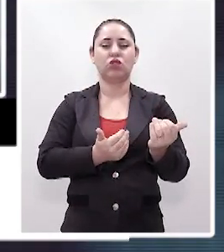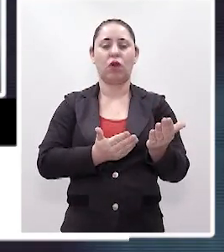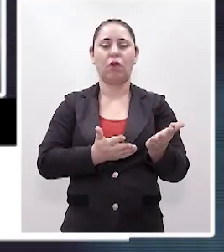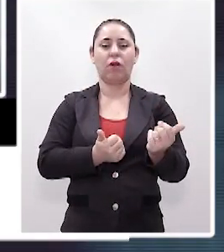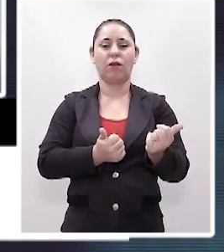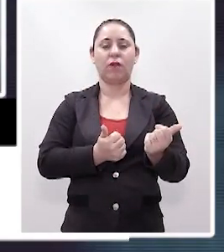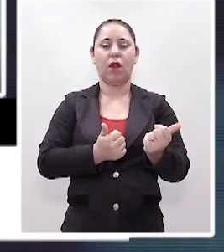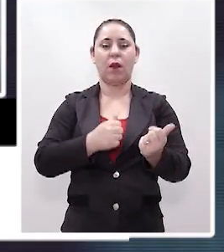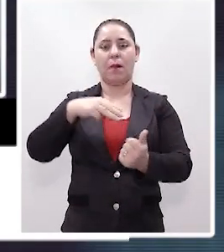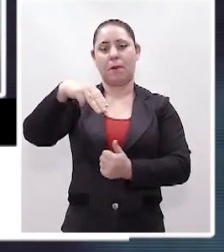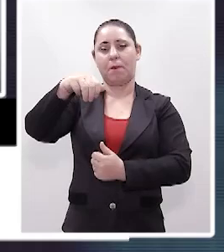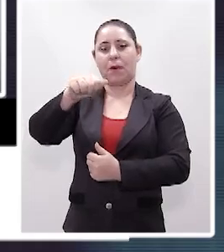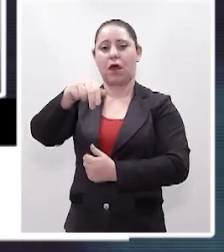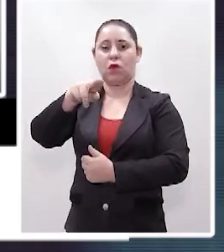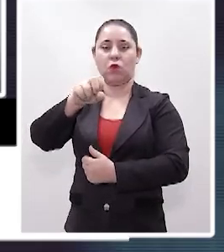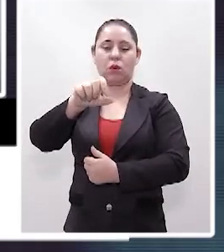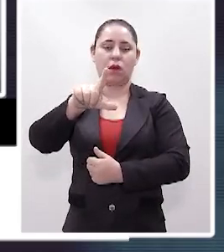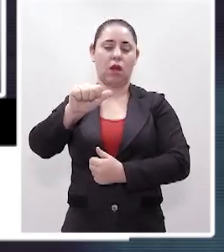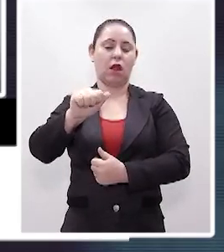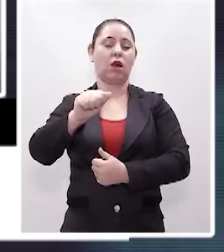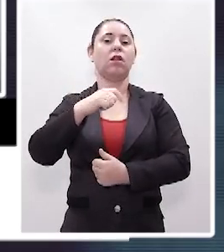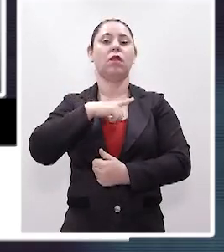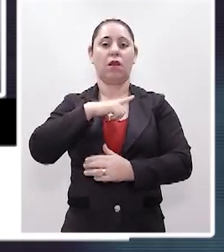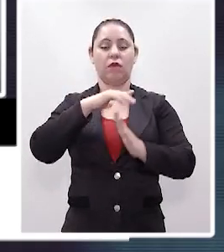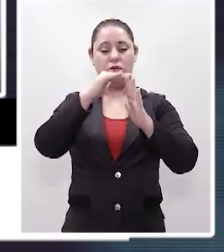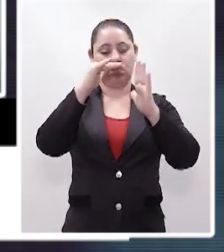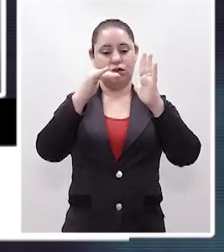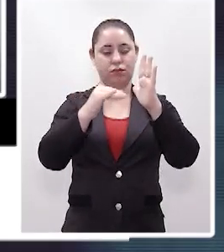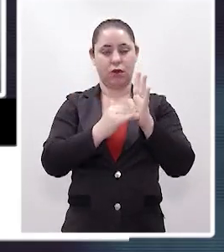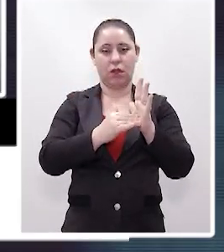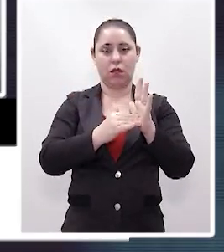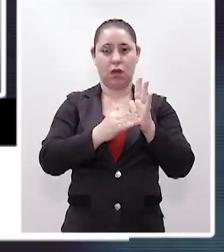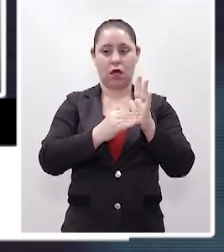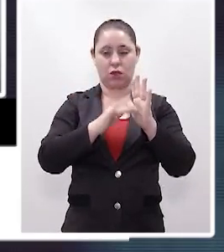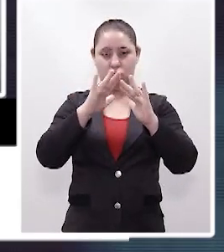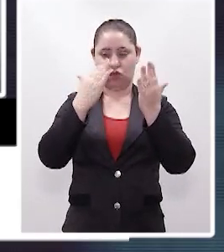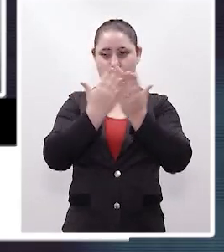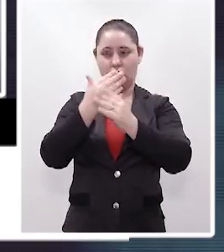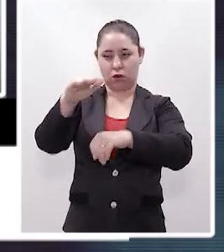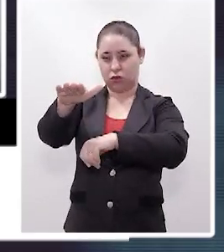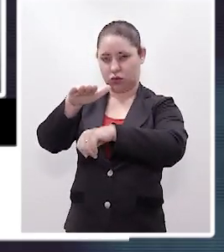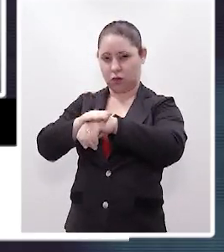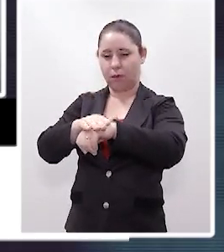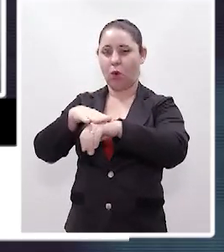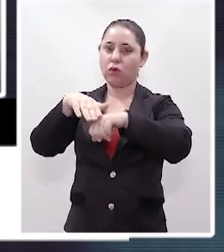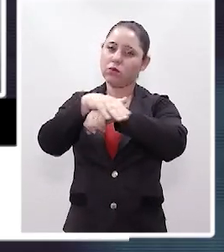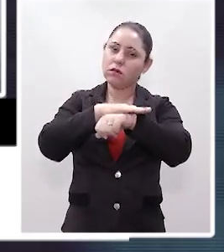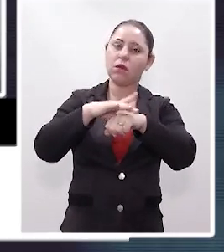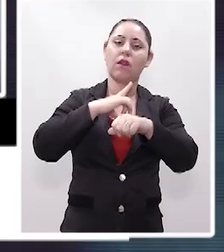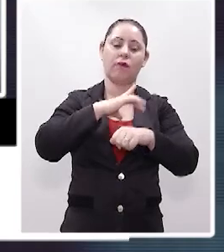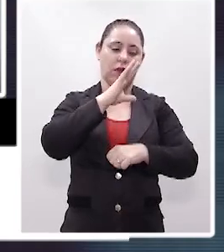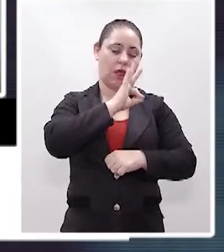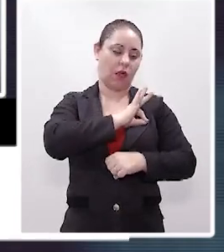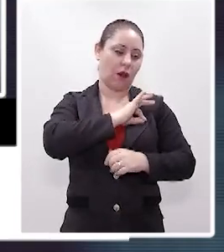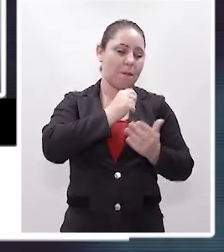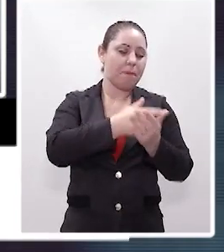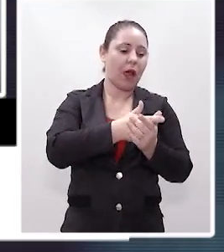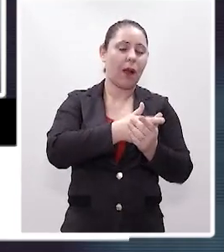caso da Manuela, eu tive desconto, tá? A escola chamou a gente para conversar e realmente a gente teve